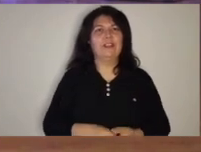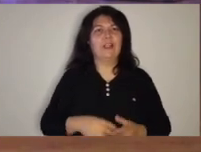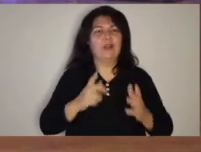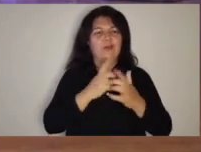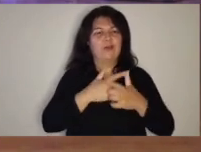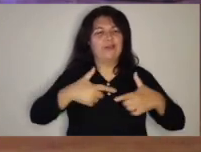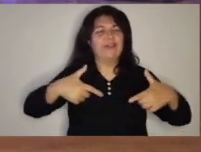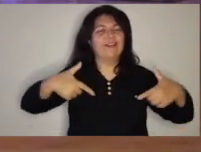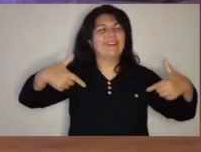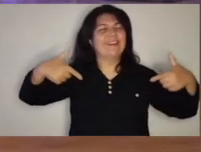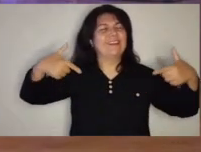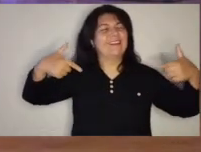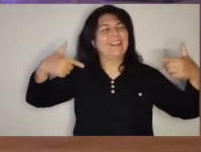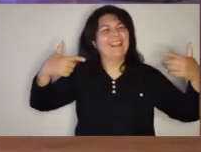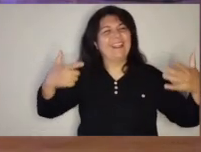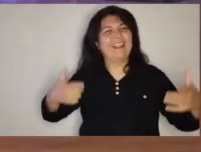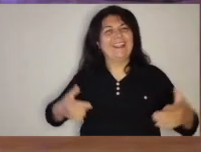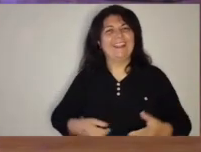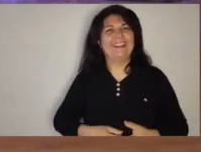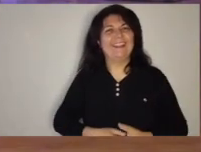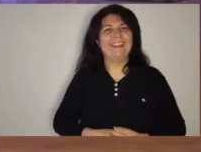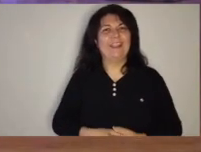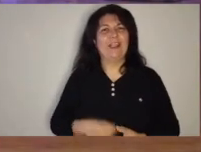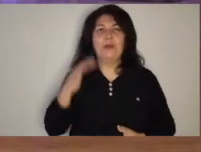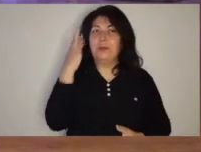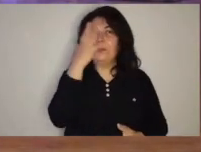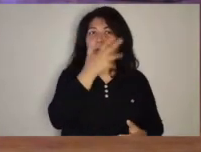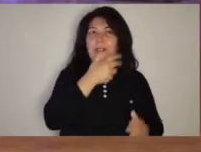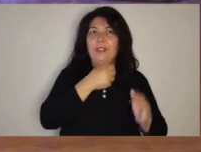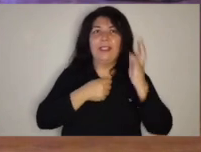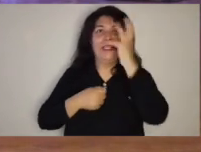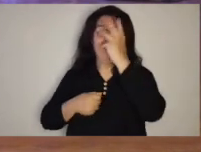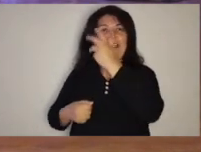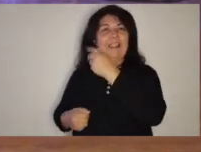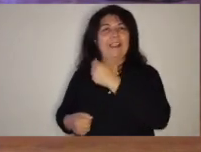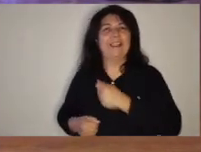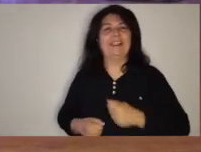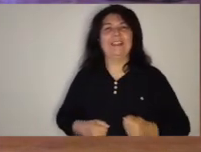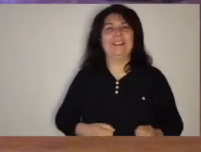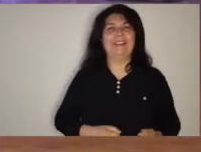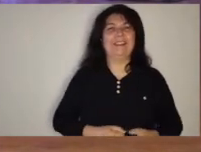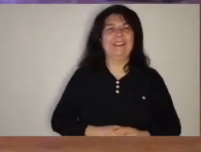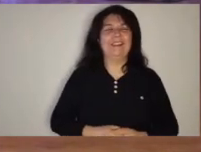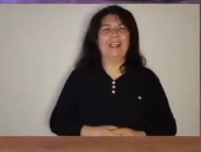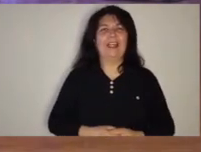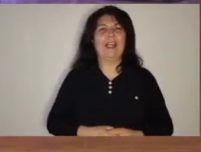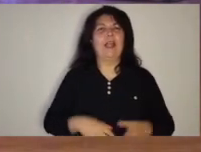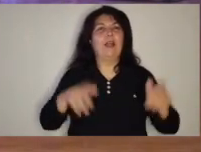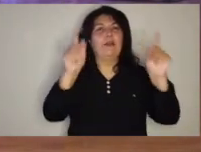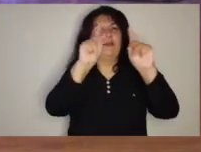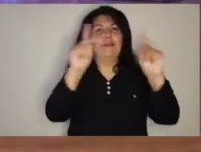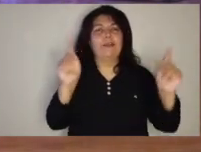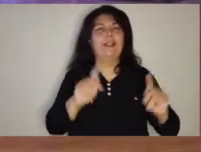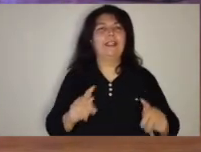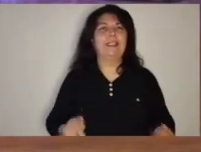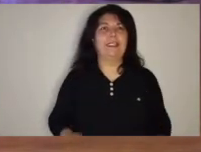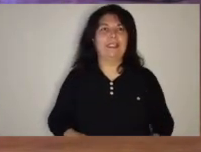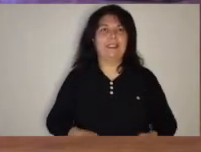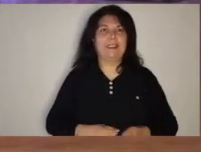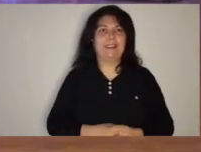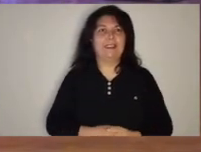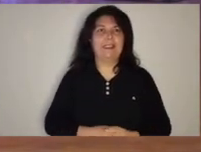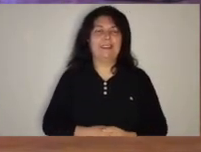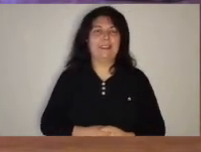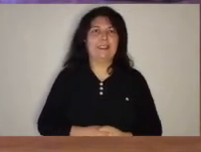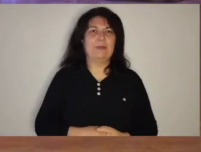bonito. Não é diferente, irmãos? Se a pessoa pode ser bonita, está andando na rua, está olhando. Já viu aquelas modelos? Vai desfilar.